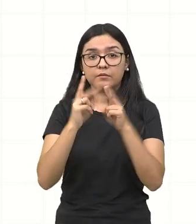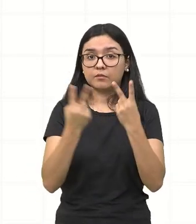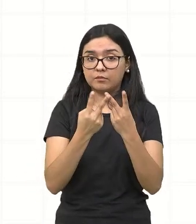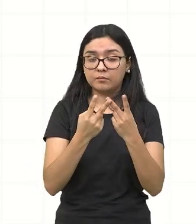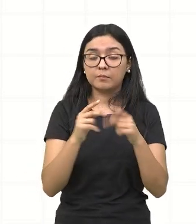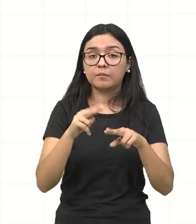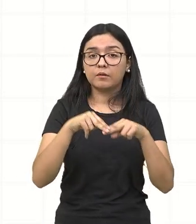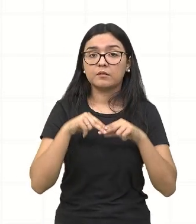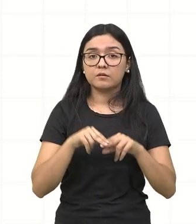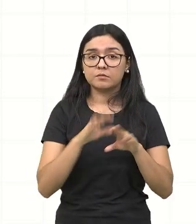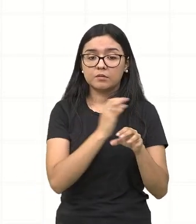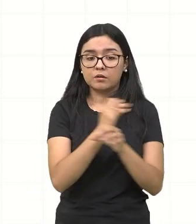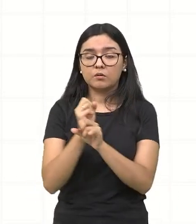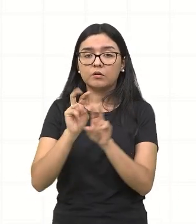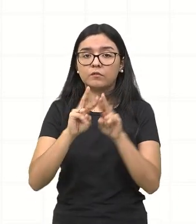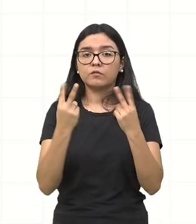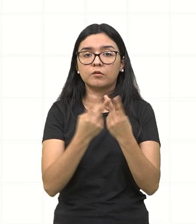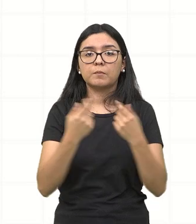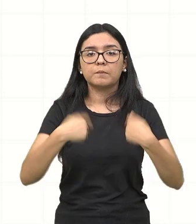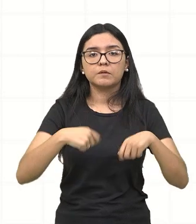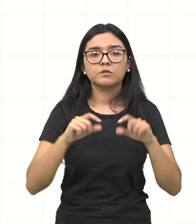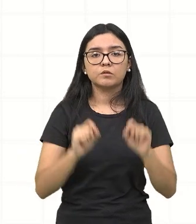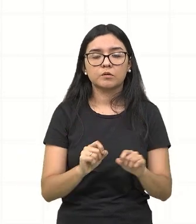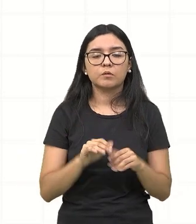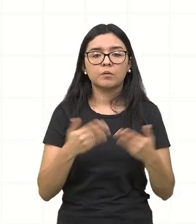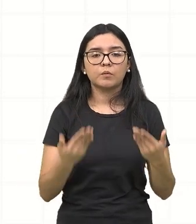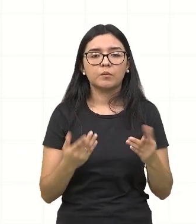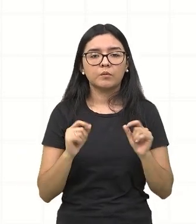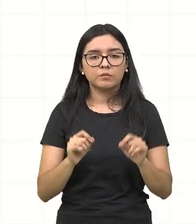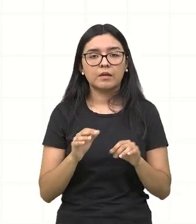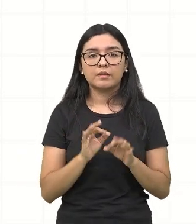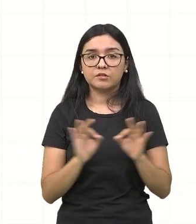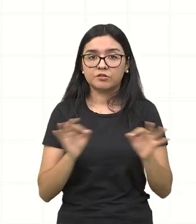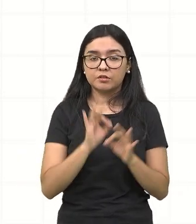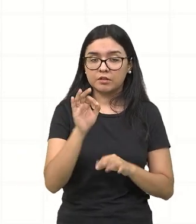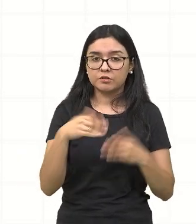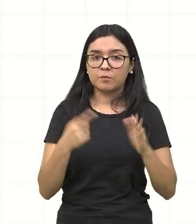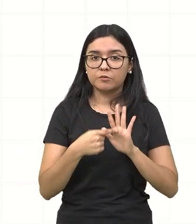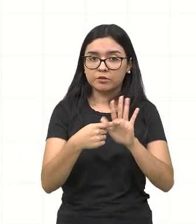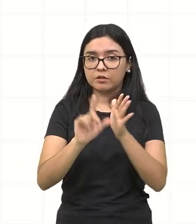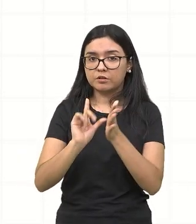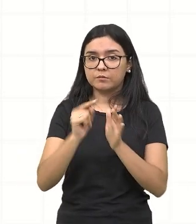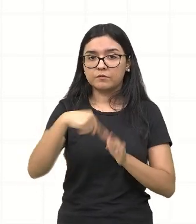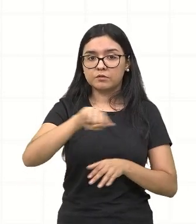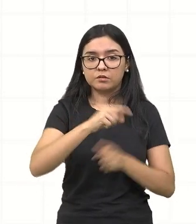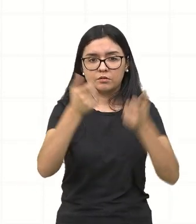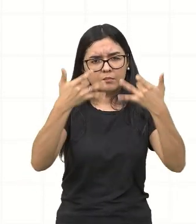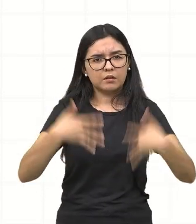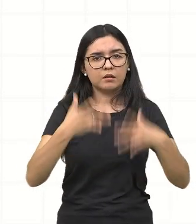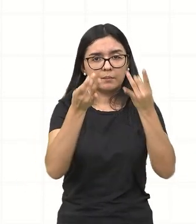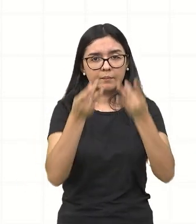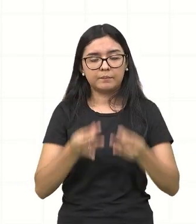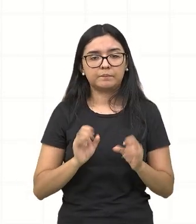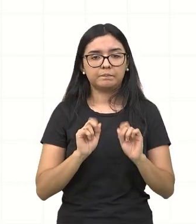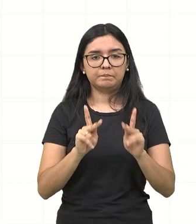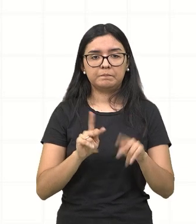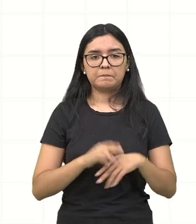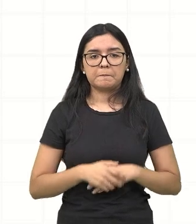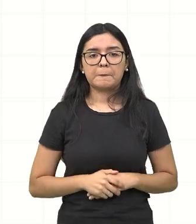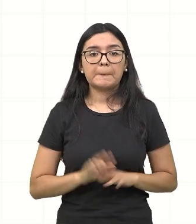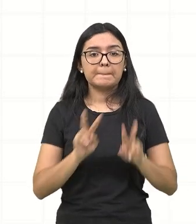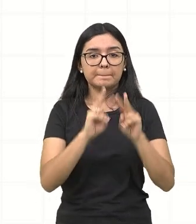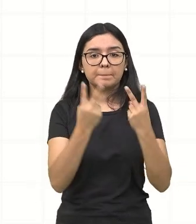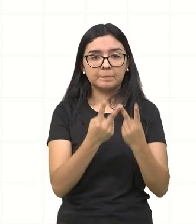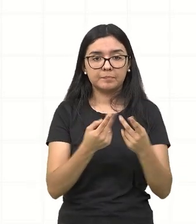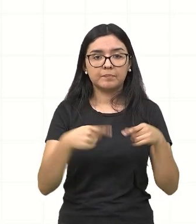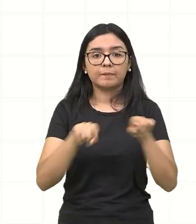calcular o volume, você já sabe que é o produto das 3 dimensões. O professor mostrou agora há pouco para você, certo? Que o volume